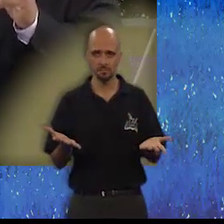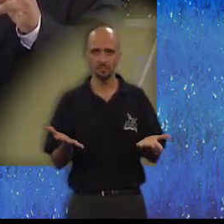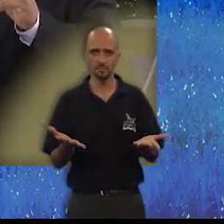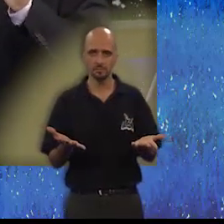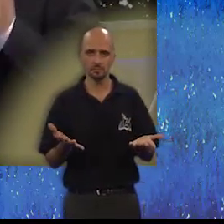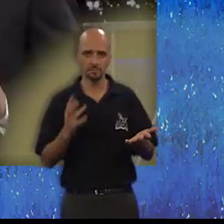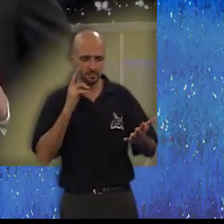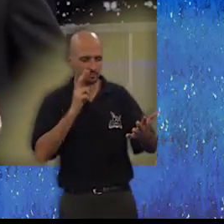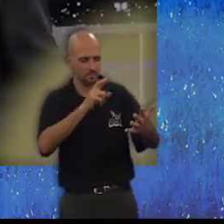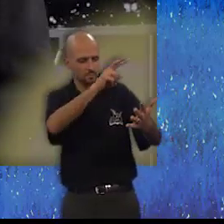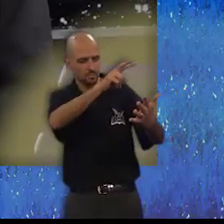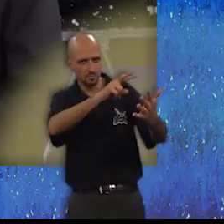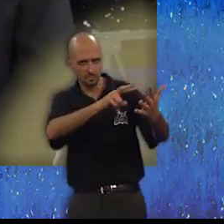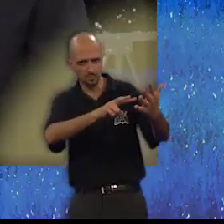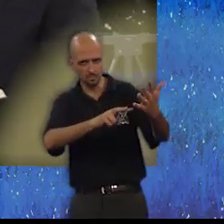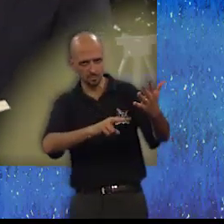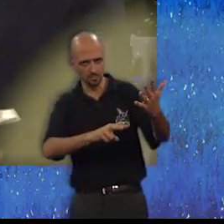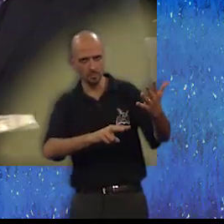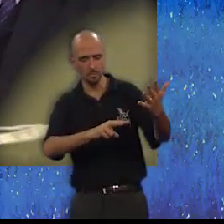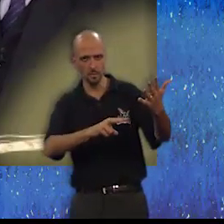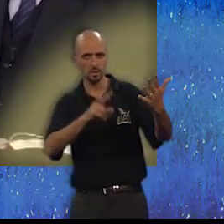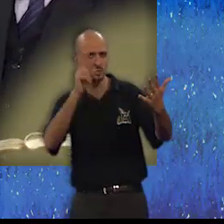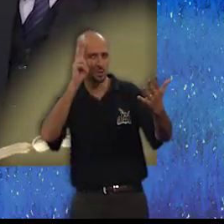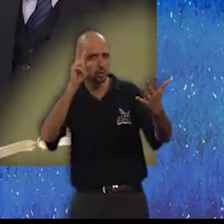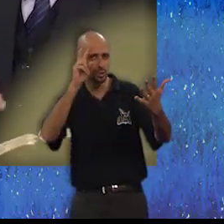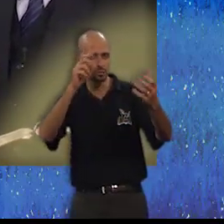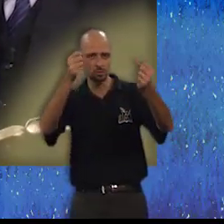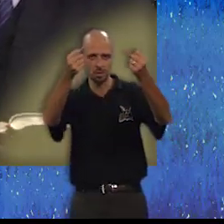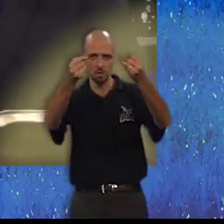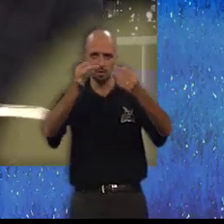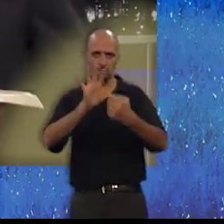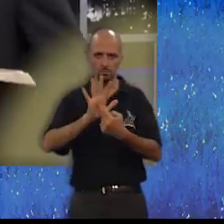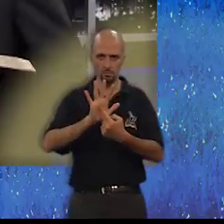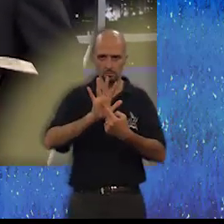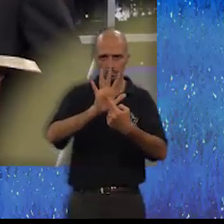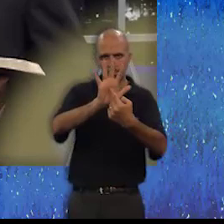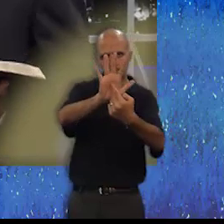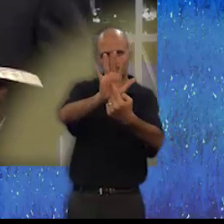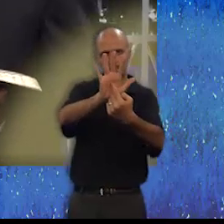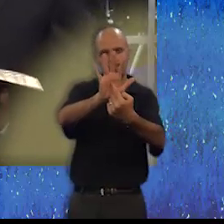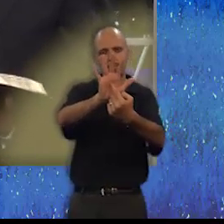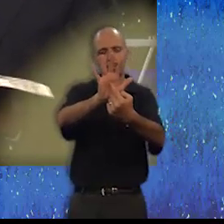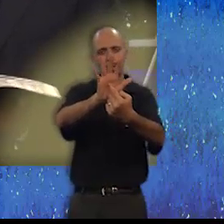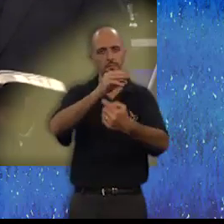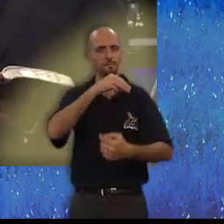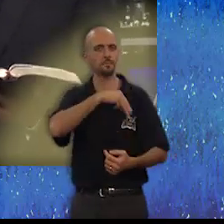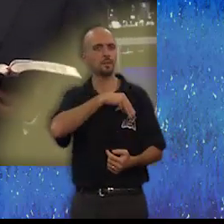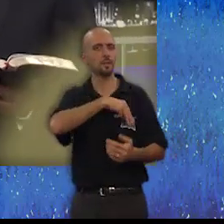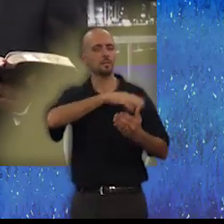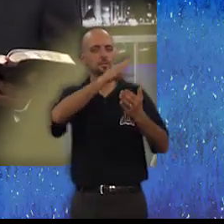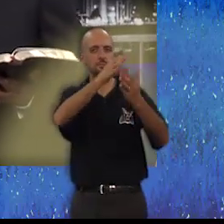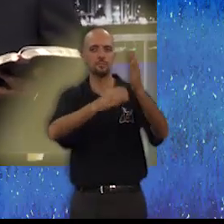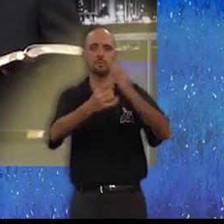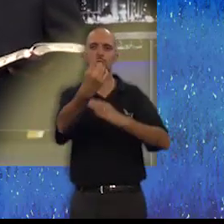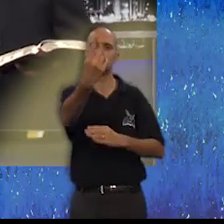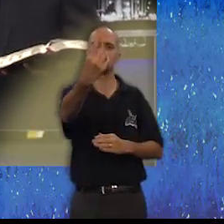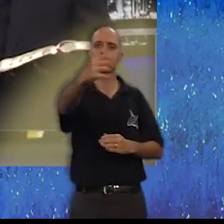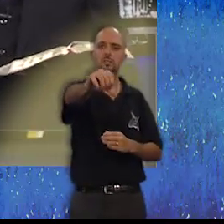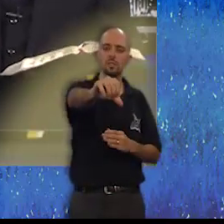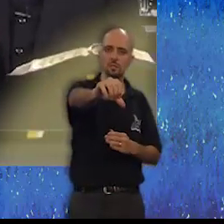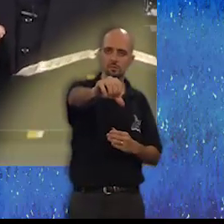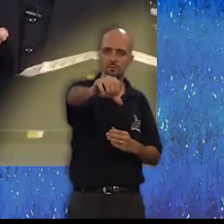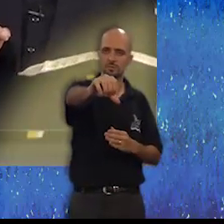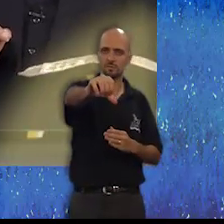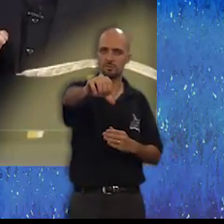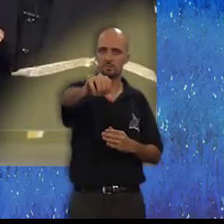Vamos então ler a história toda. Não vou ler todo o capítulo, mas vou citar para você alguns versos. Veja, Mateus 19,